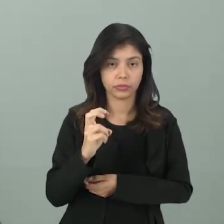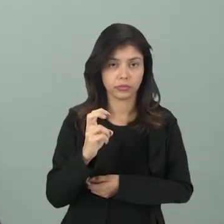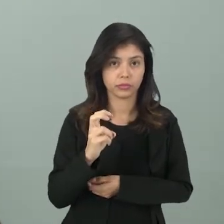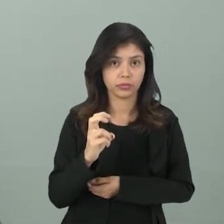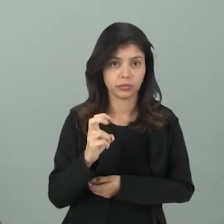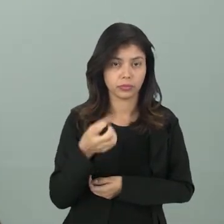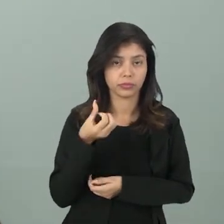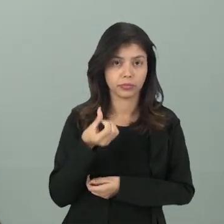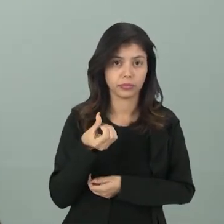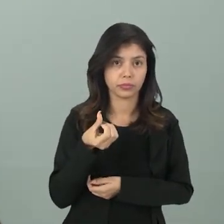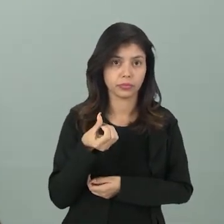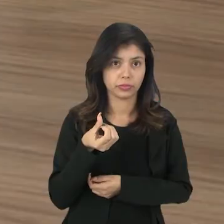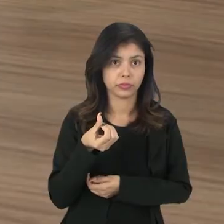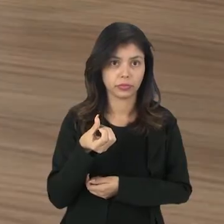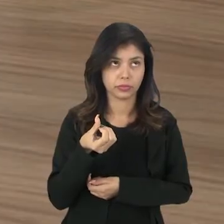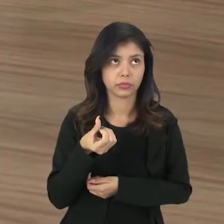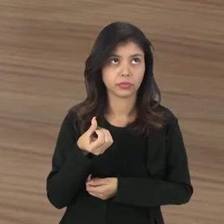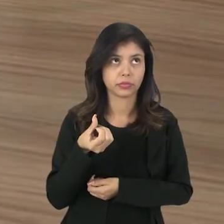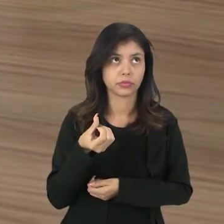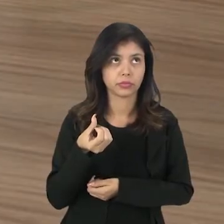4, 5,